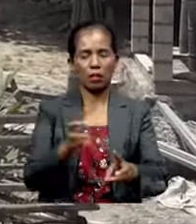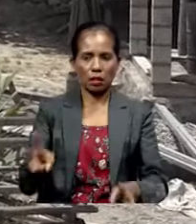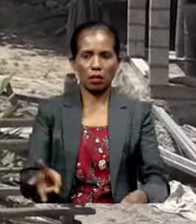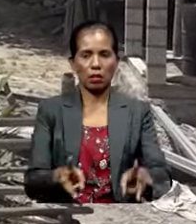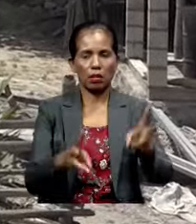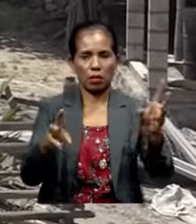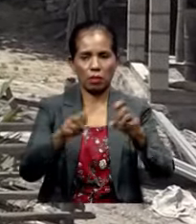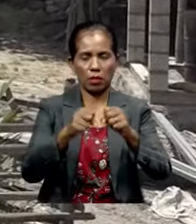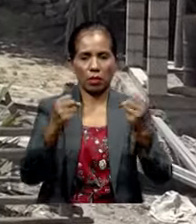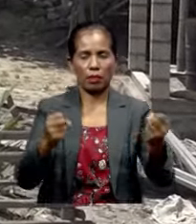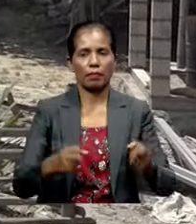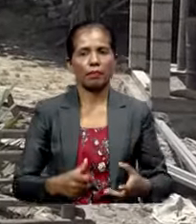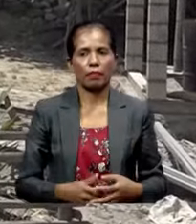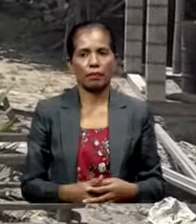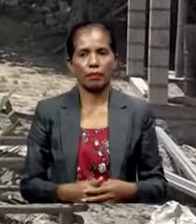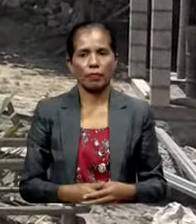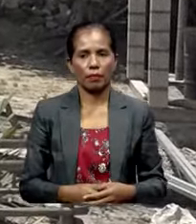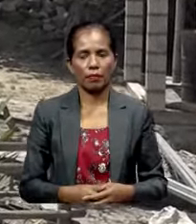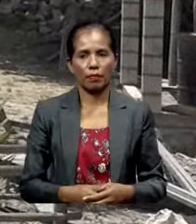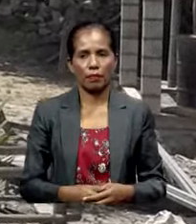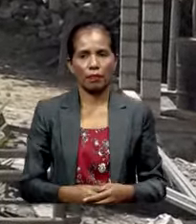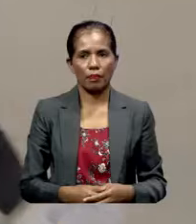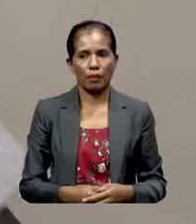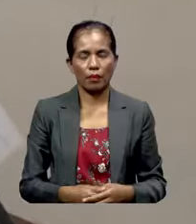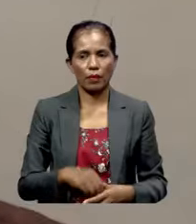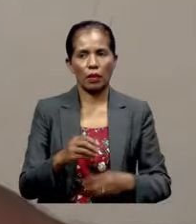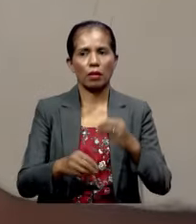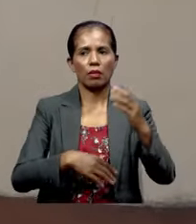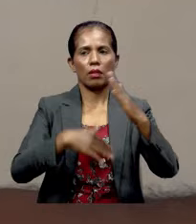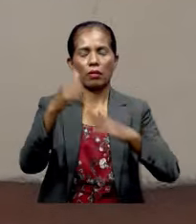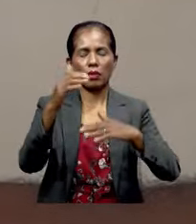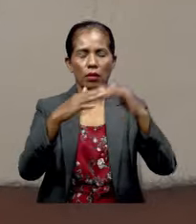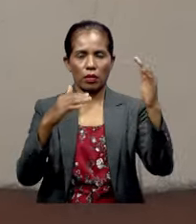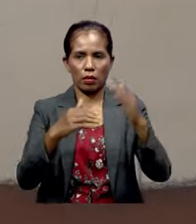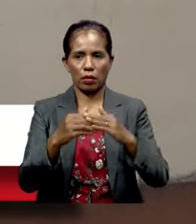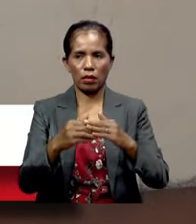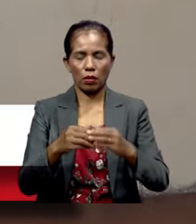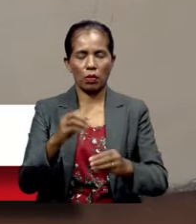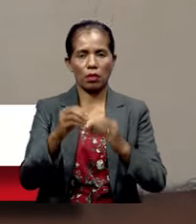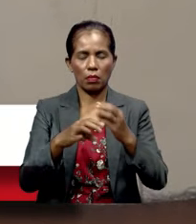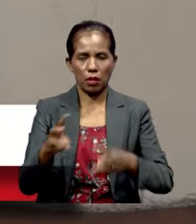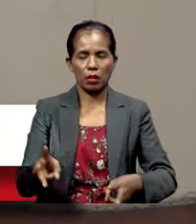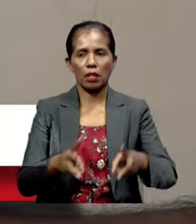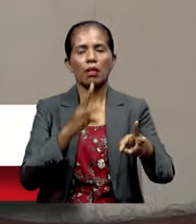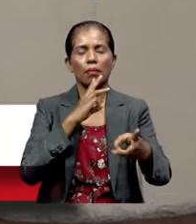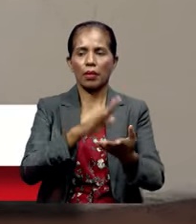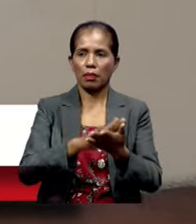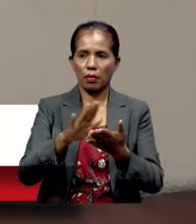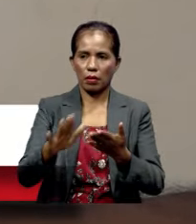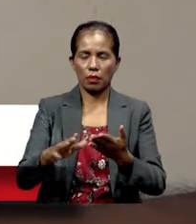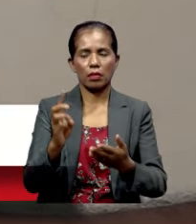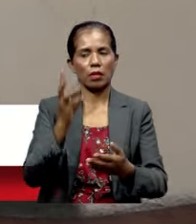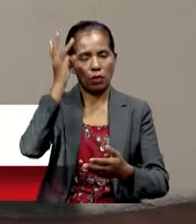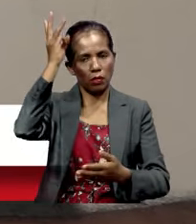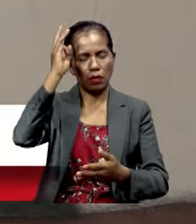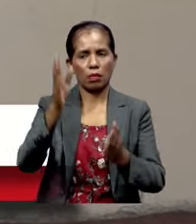ne beat. Orang kona ba infrastruktura basiko lilu kona ba estrada be mos na be makadurante na se preocupa sa un